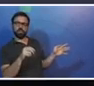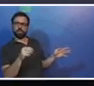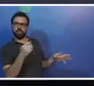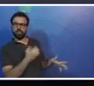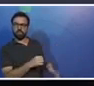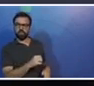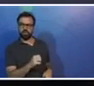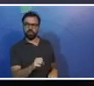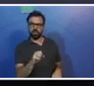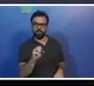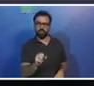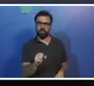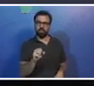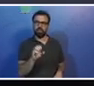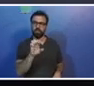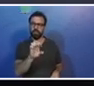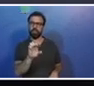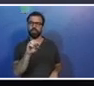Excelentíssimo juiz.